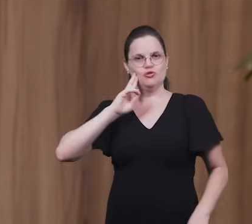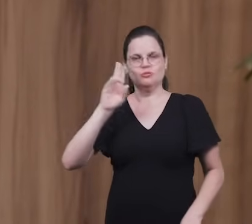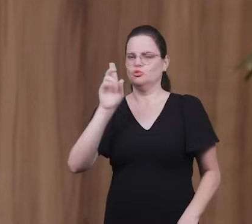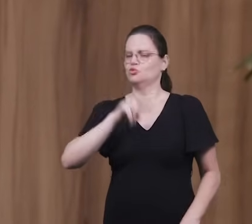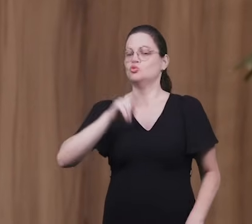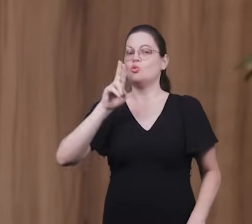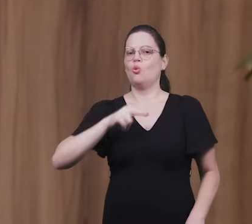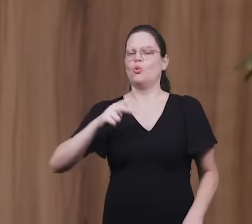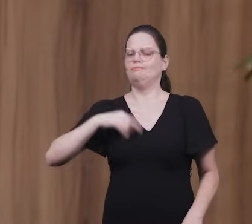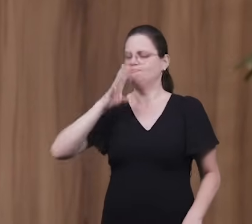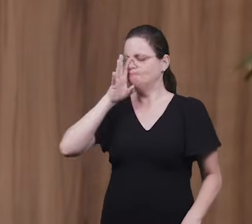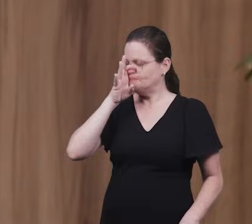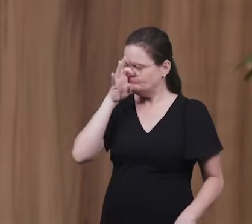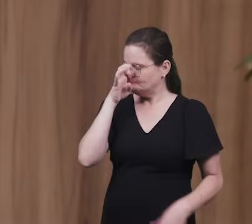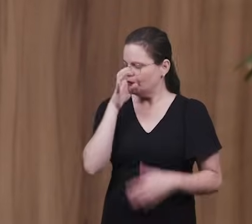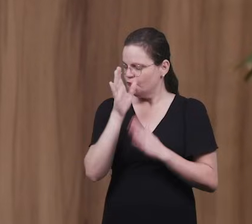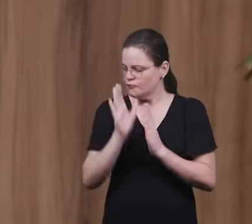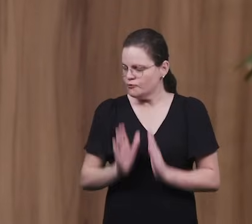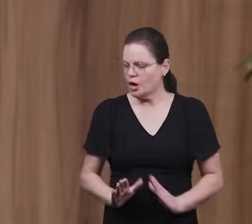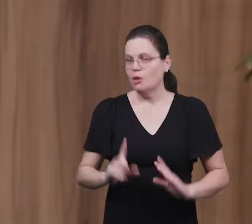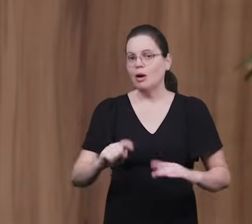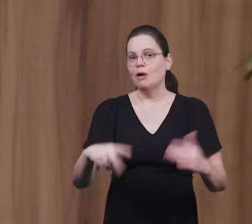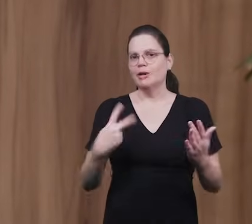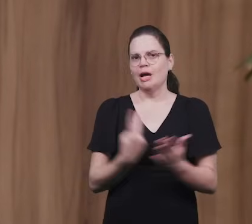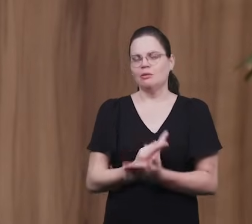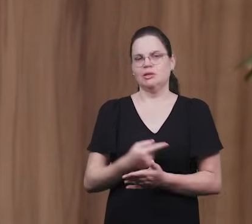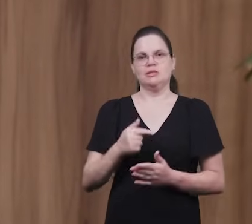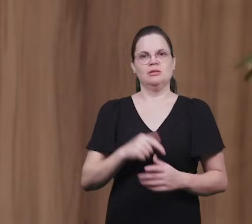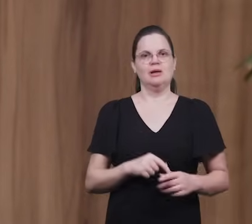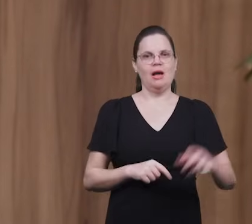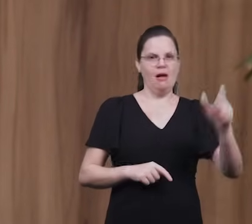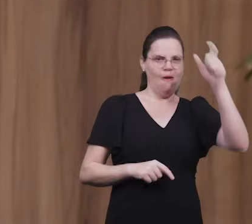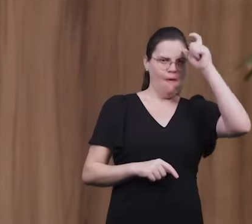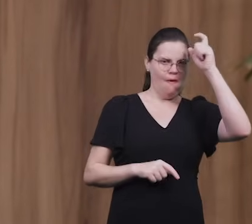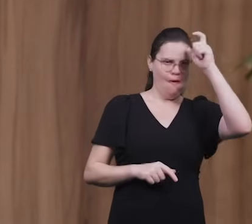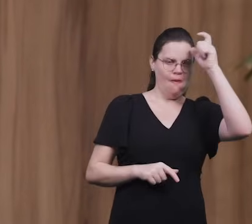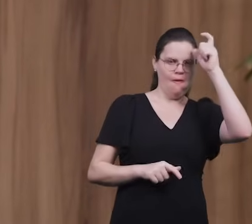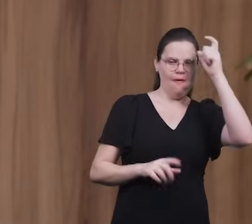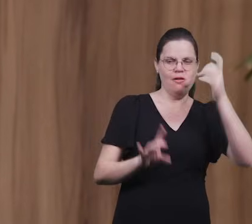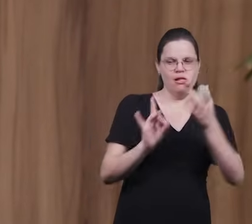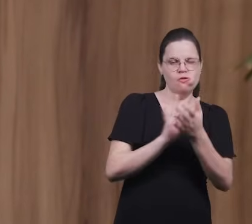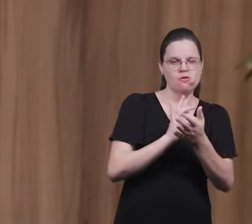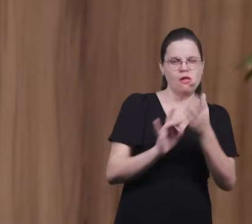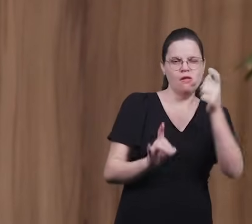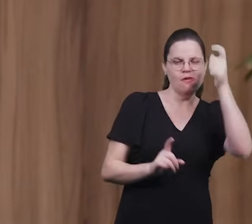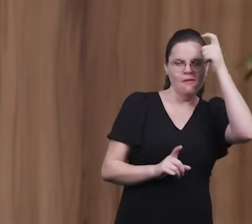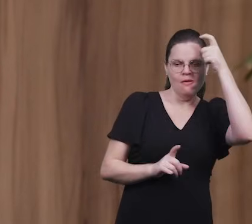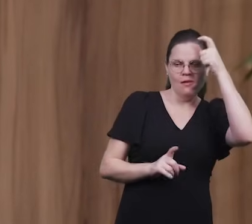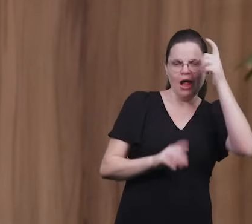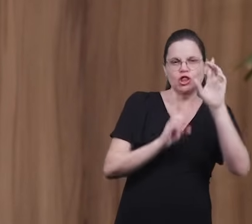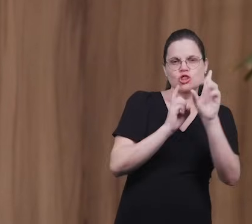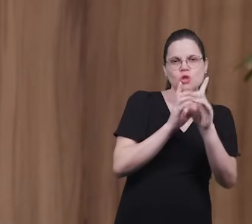o adversário ele começa a entrar com algumas doutrinas que não era